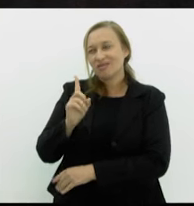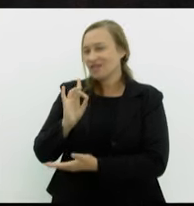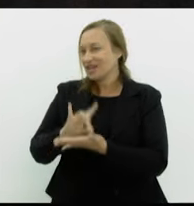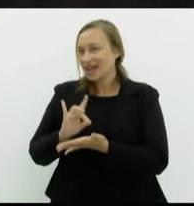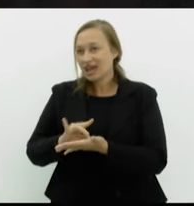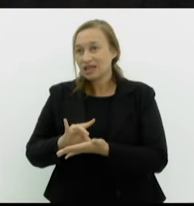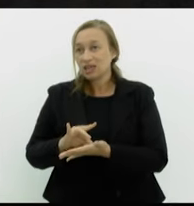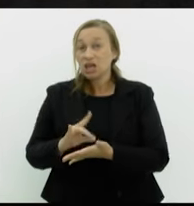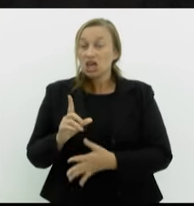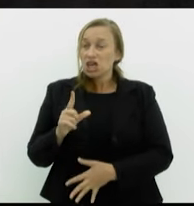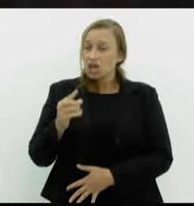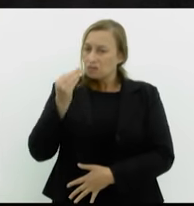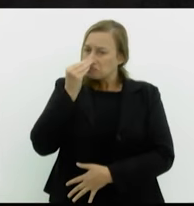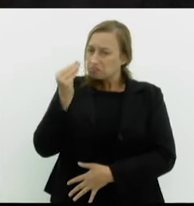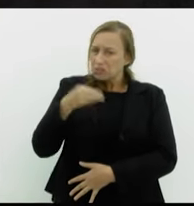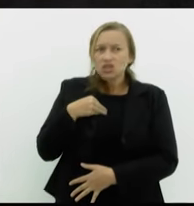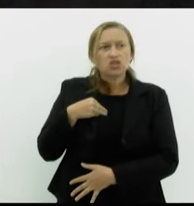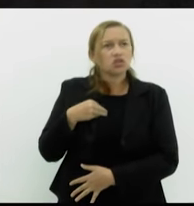me desqualificou.